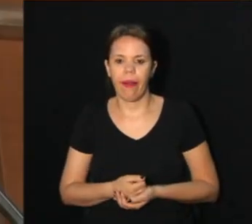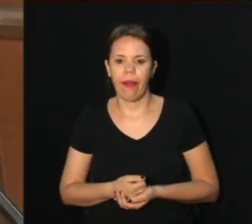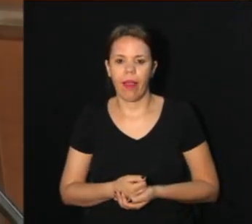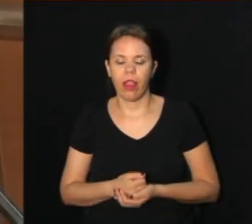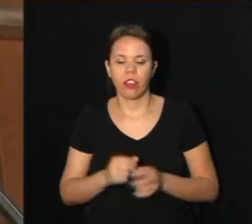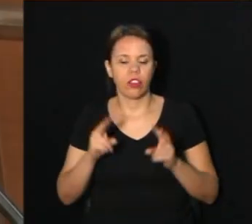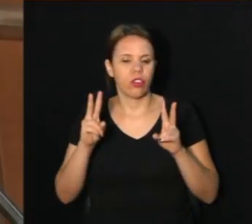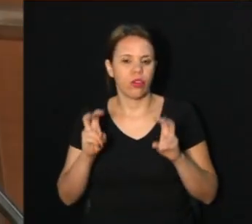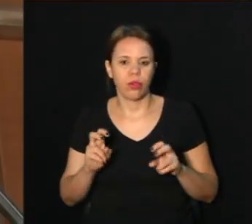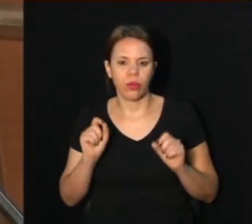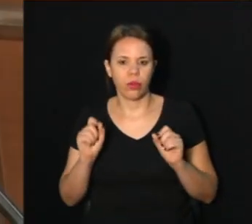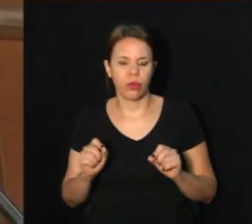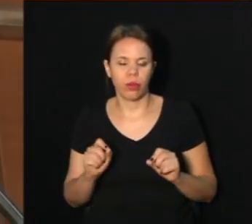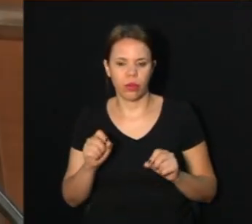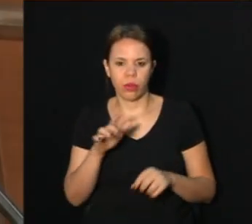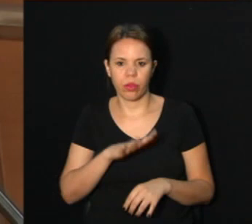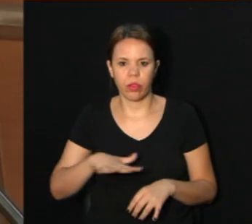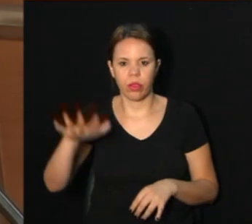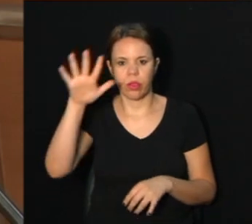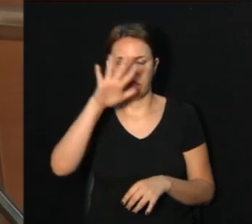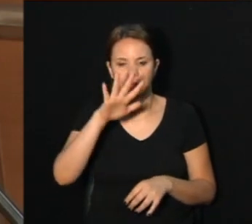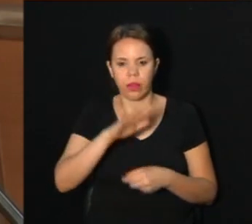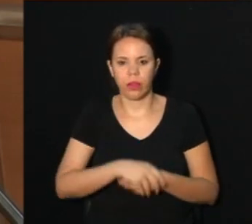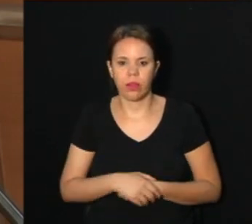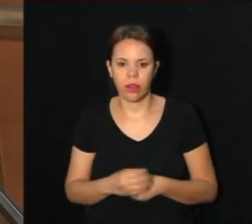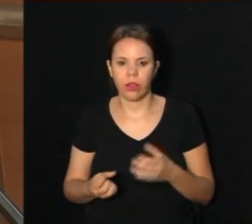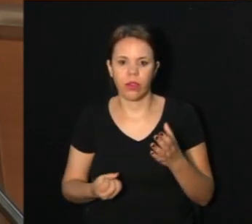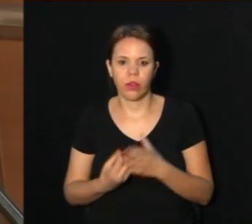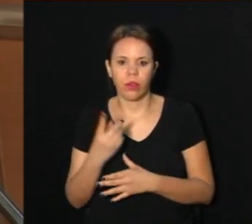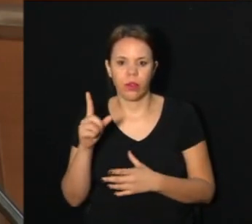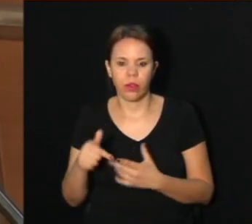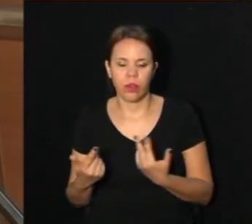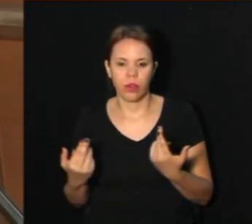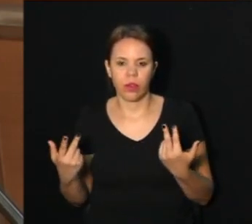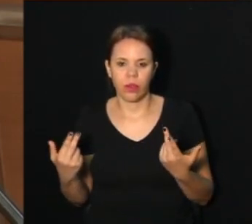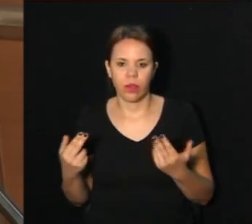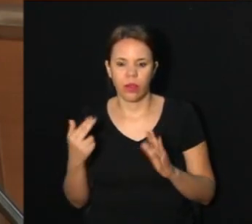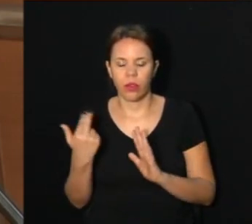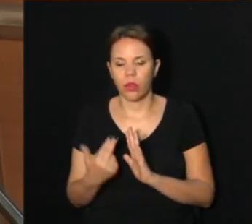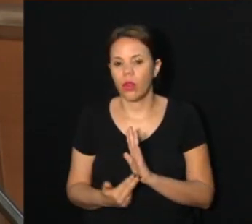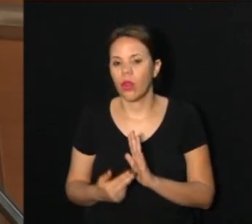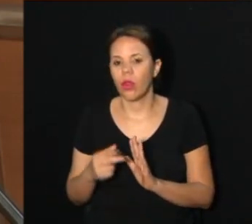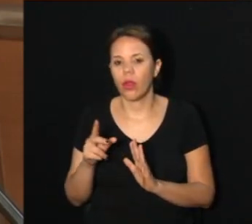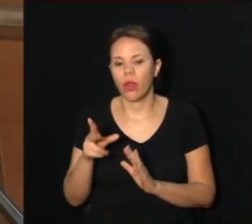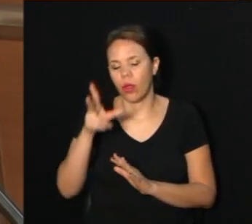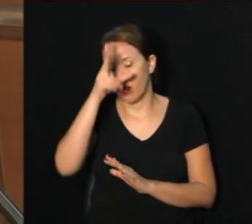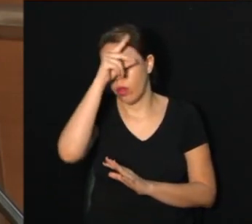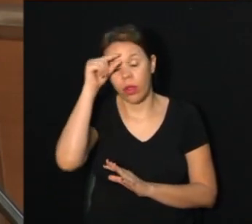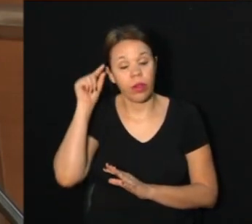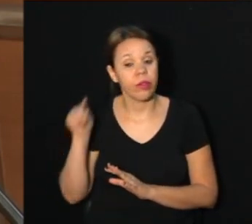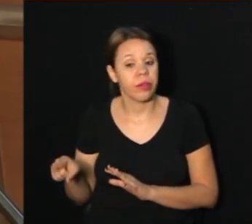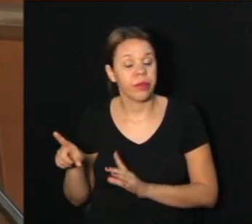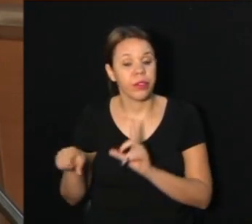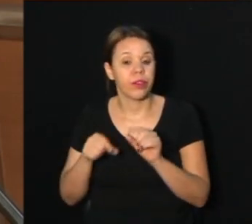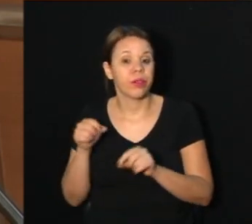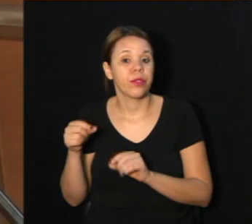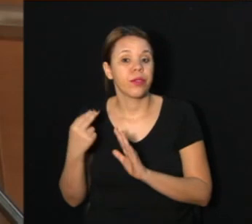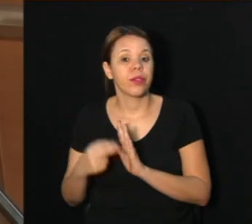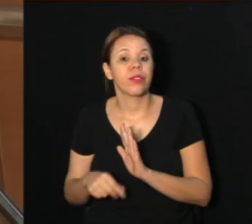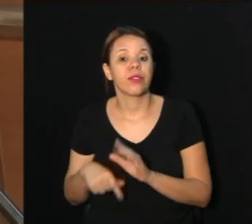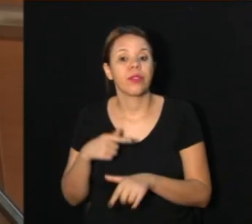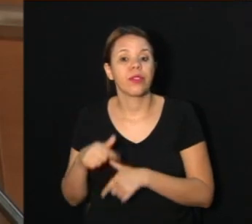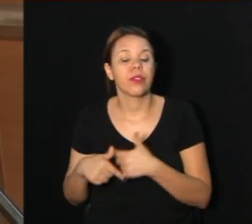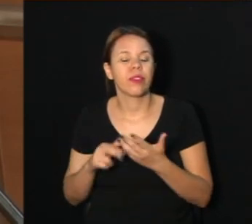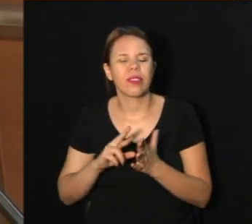sobre a questão do âmbito nacional ocorrer assim, a questão da nomeação do Poder Executivo, em relação à lista